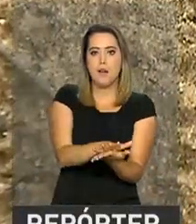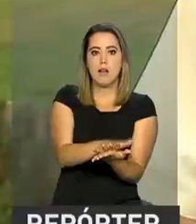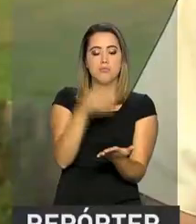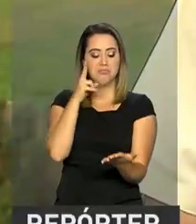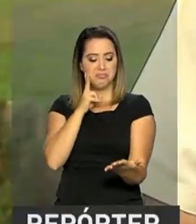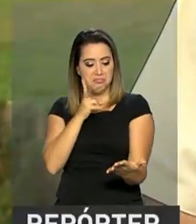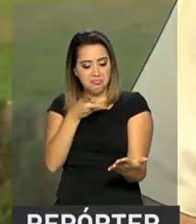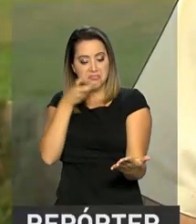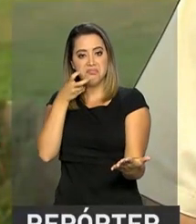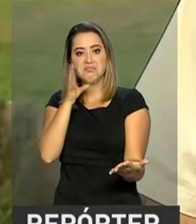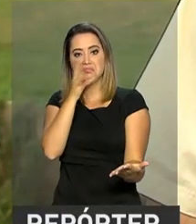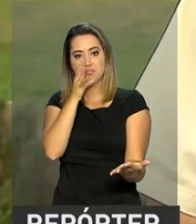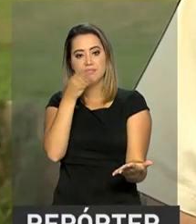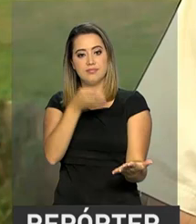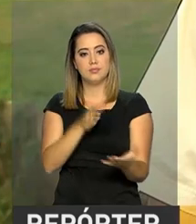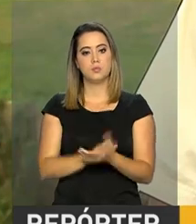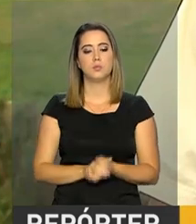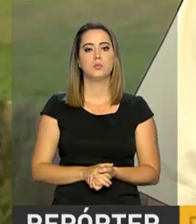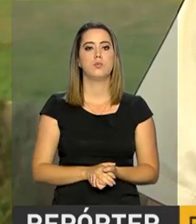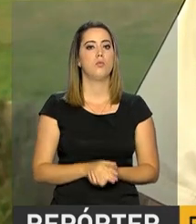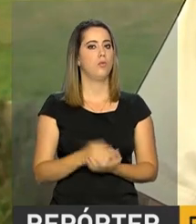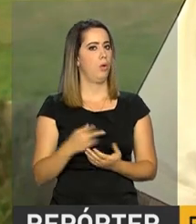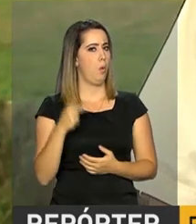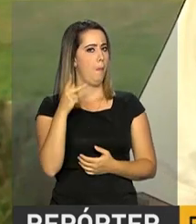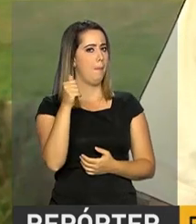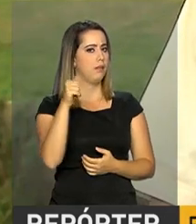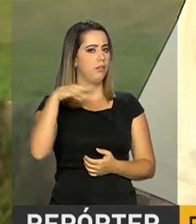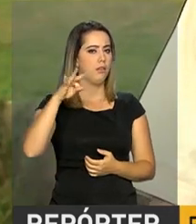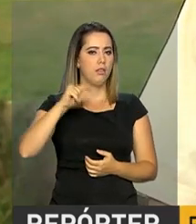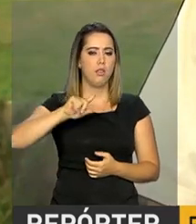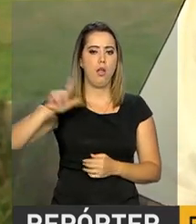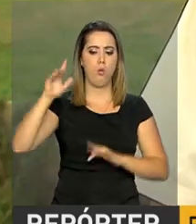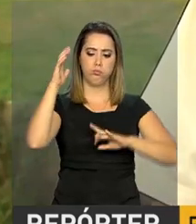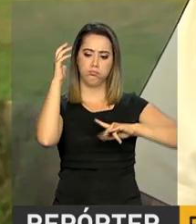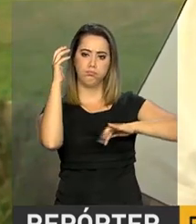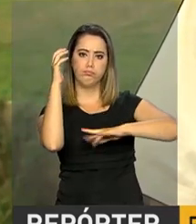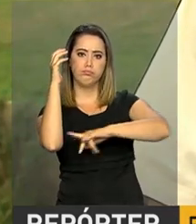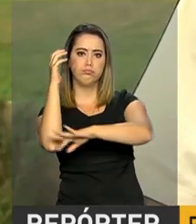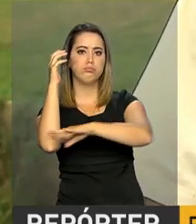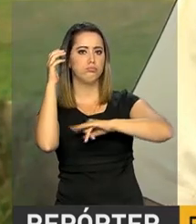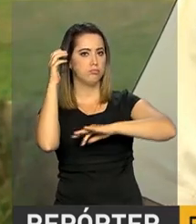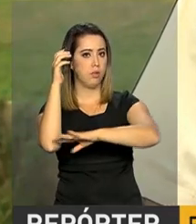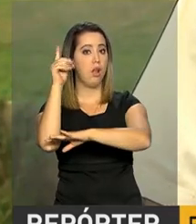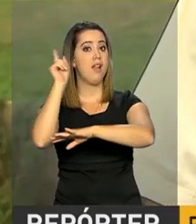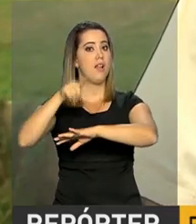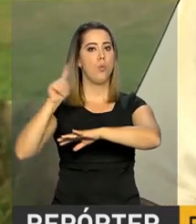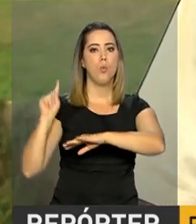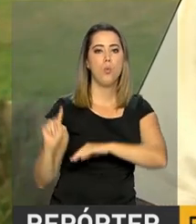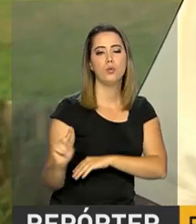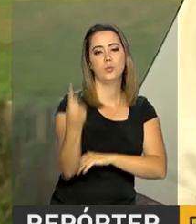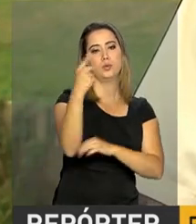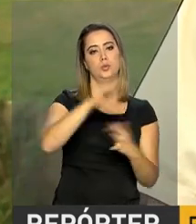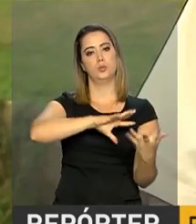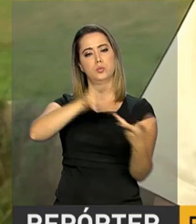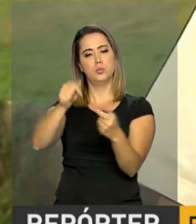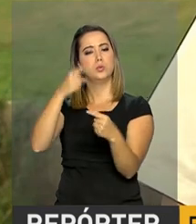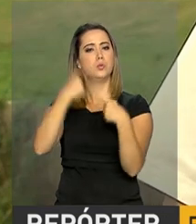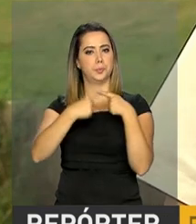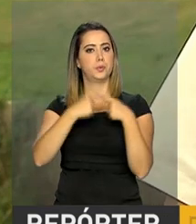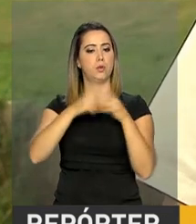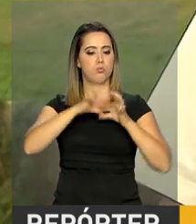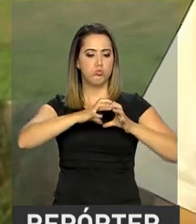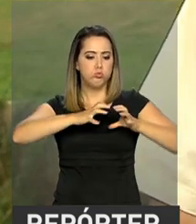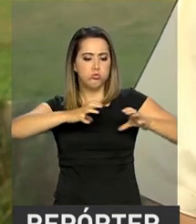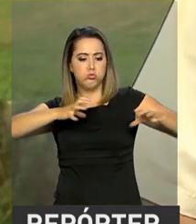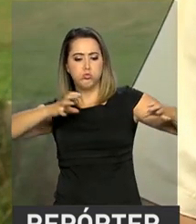deixa o pantanal é uma área única no brasil e no mundo porque o pantanal ele tem essa característica primeiro você tão